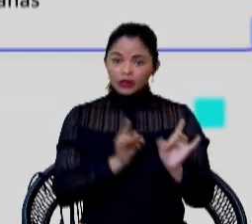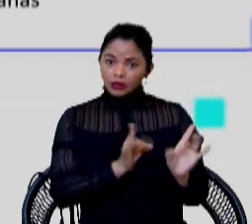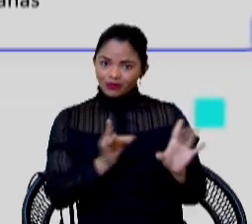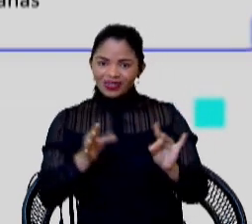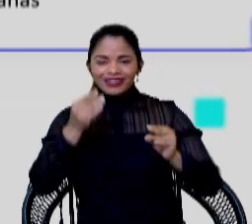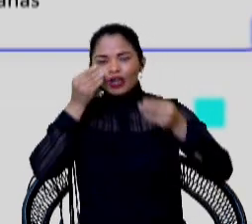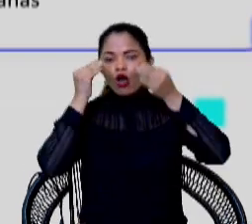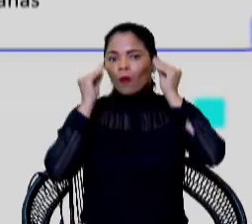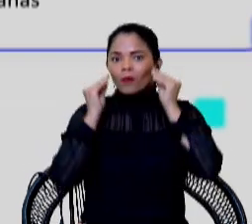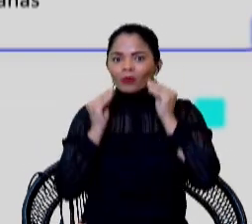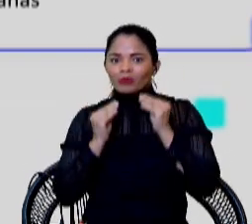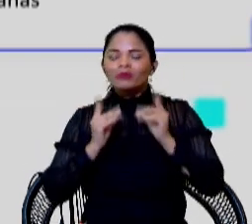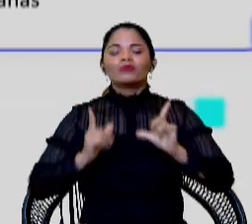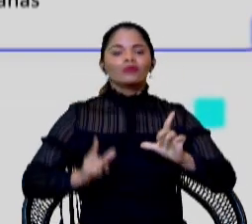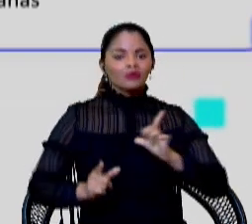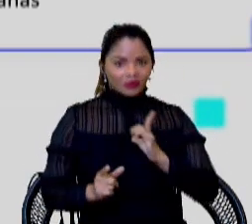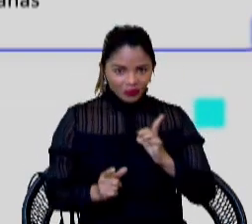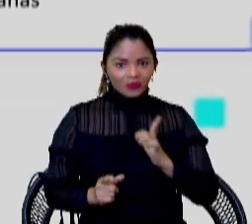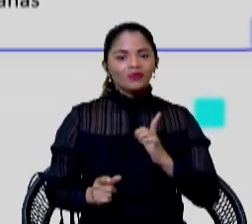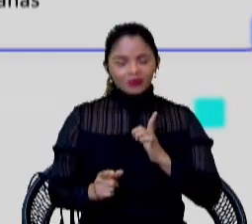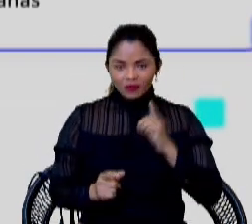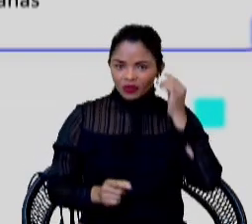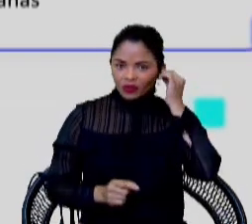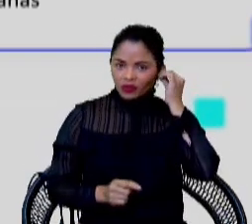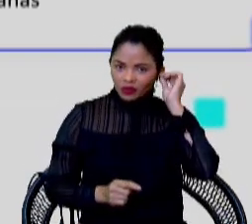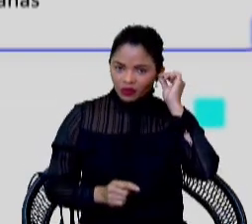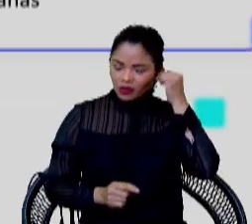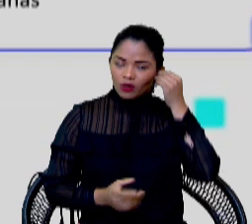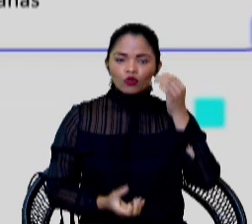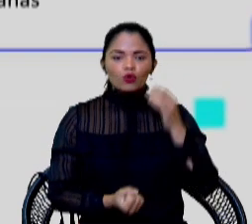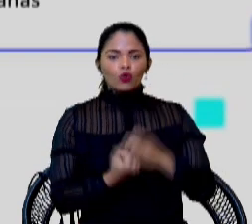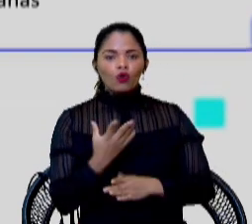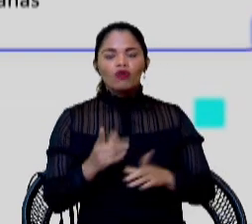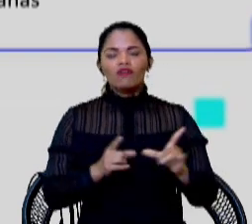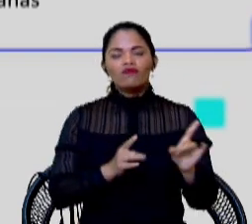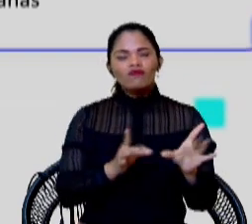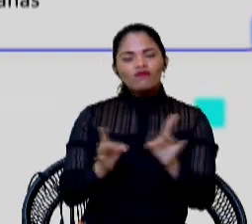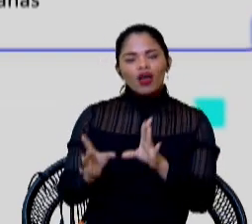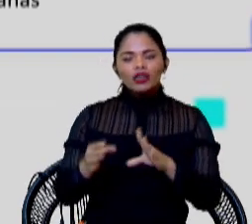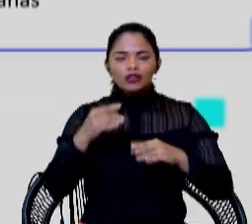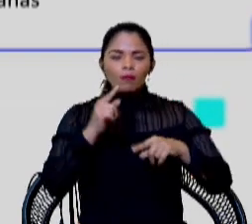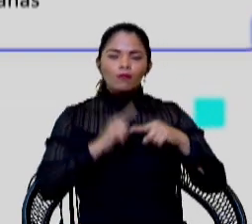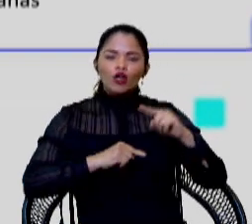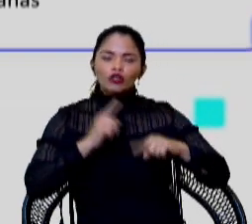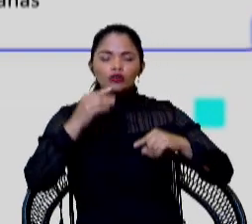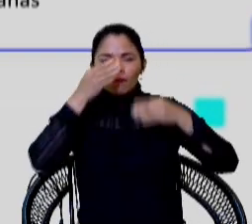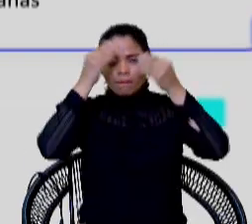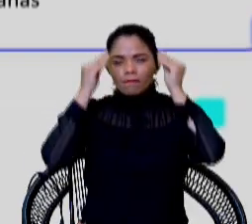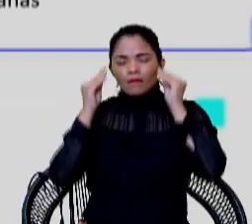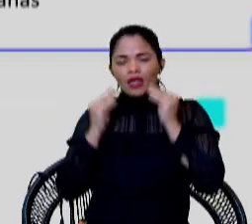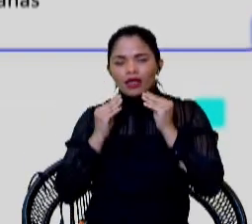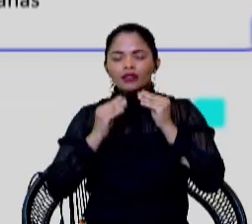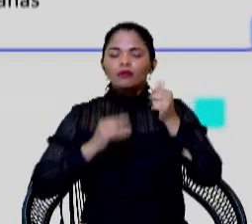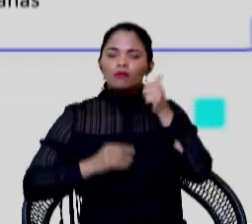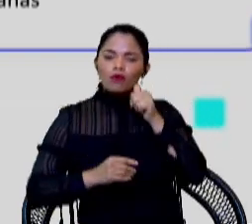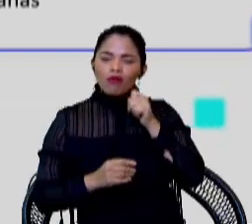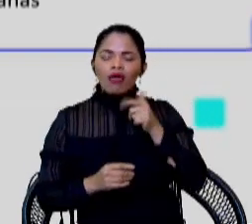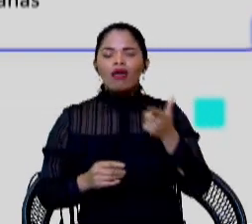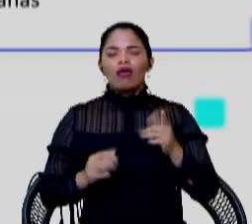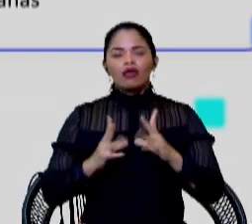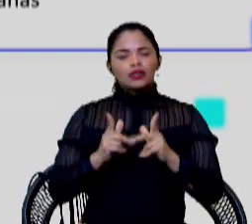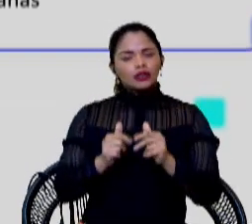cosmético, tá? Então, isso aqui é um exemplo X que a gente criou. Então, a gente é uma empresa que a gente vende cosmético, a gente tem o um público voltado para o público